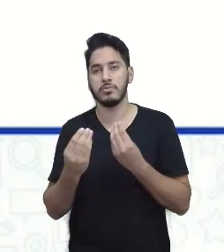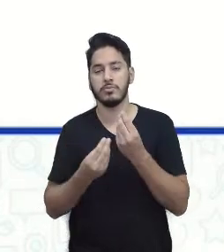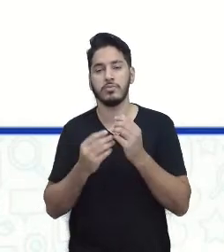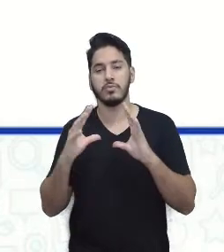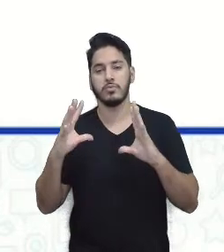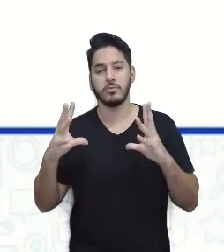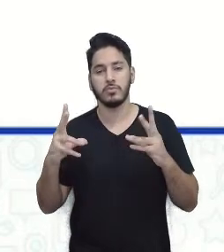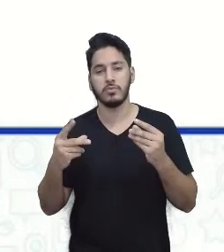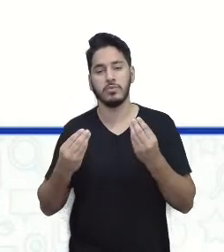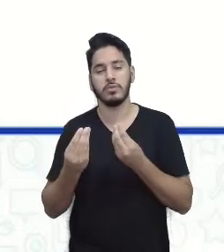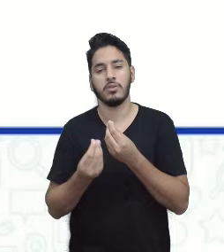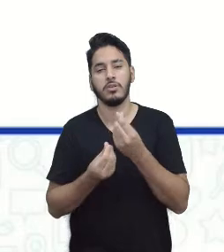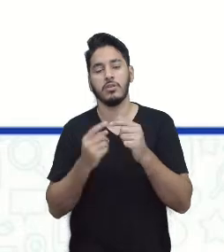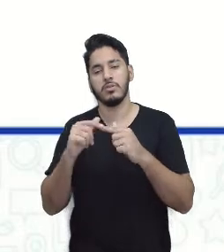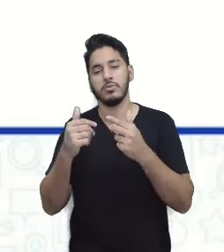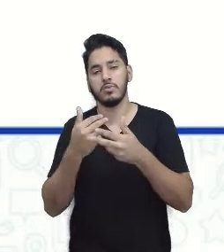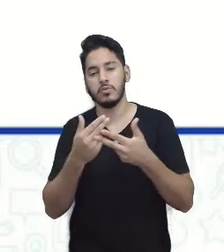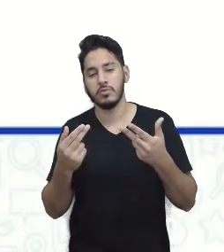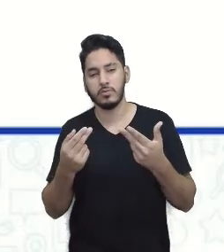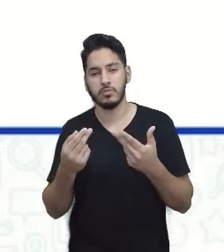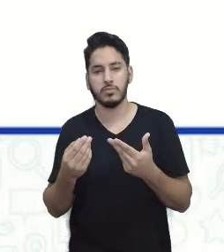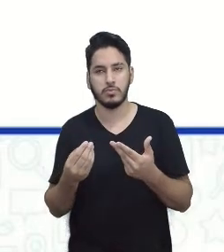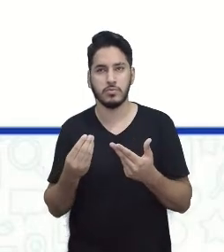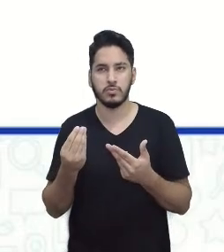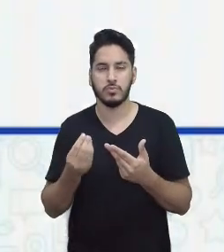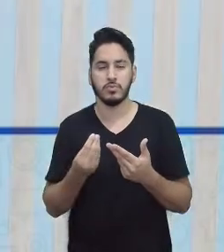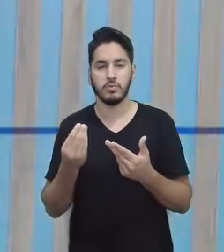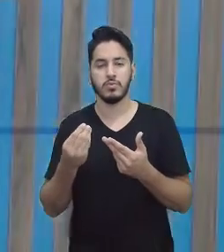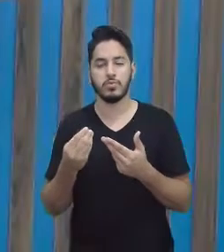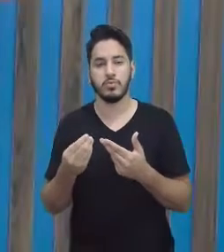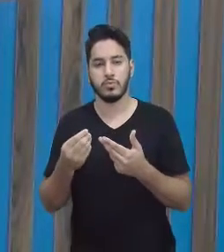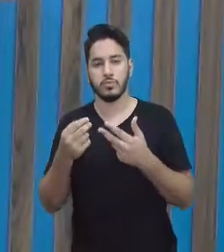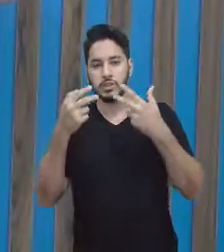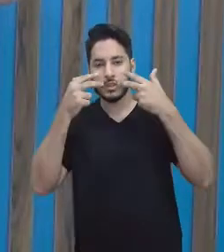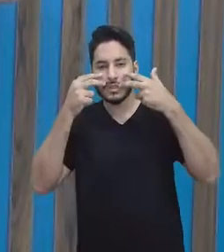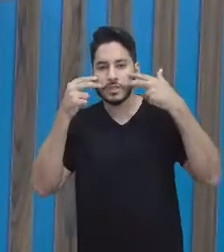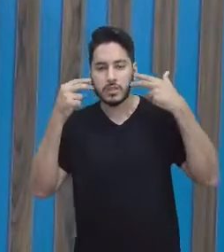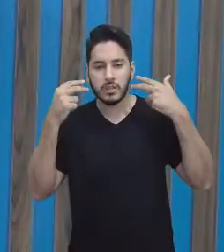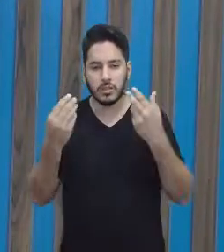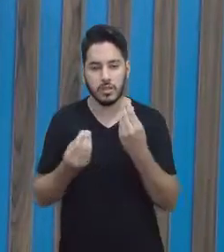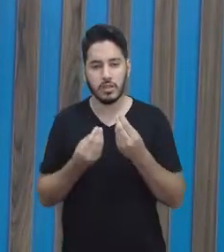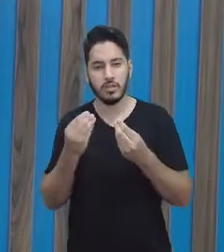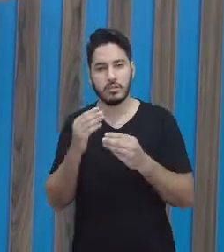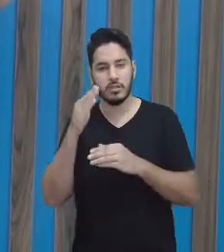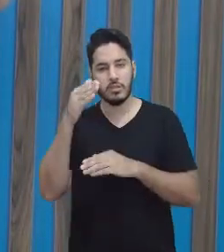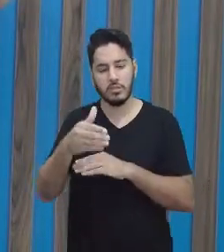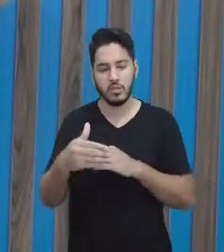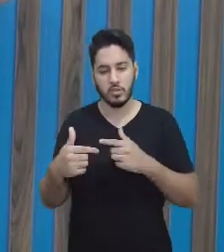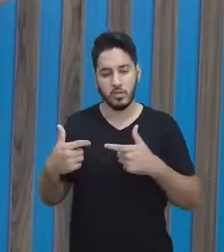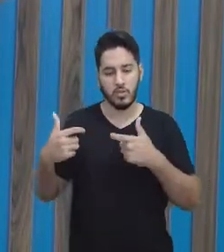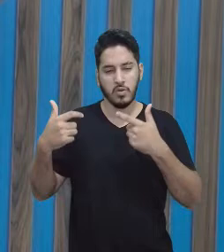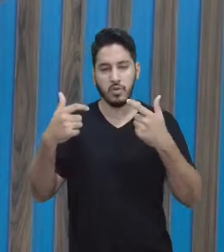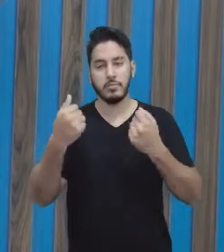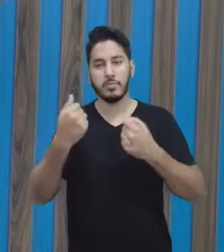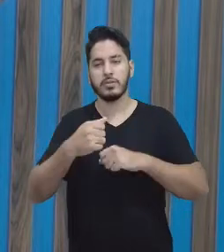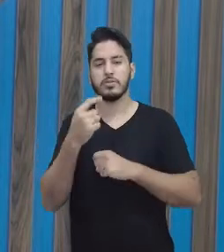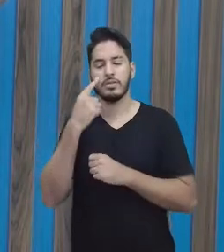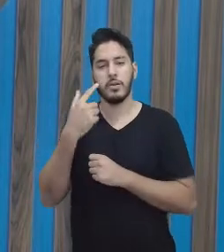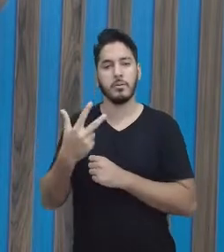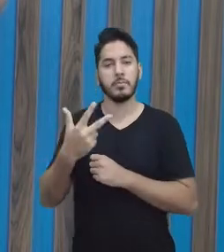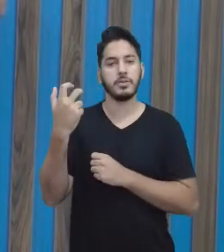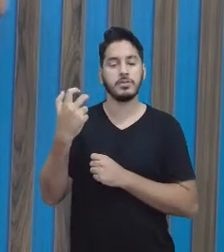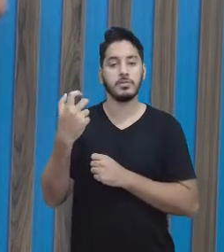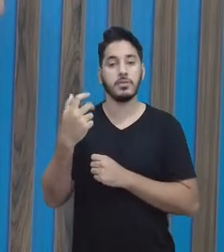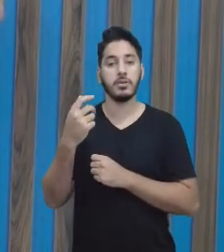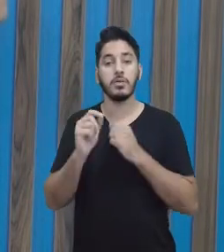todo aquele paramento, né, dos guerreiros, né, que iam lutar, eles precisavam ser identificados. E